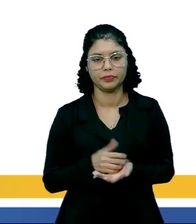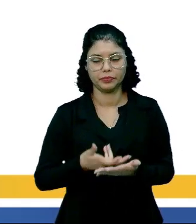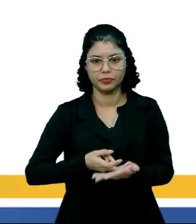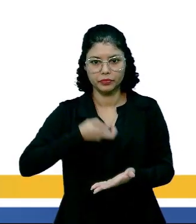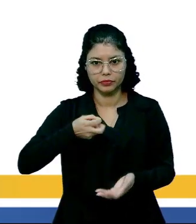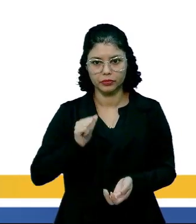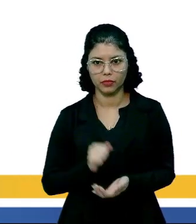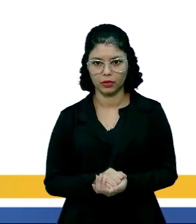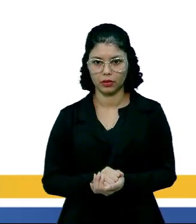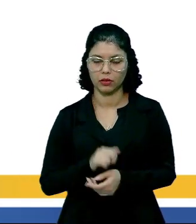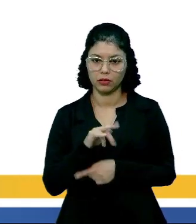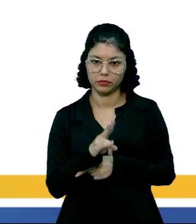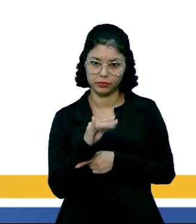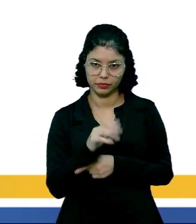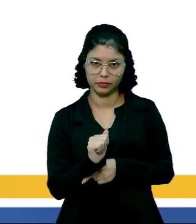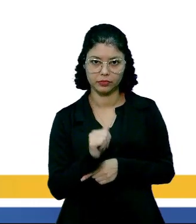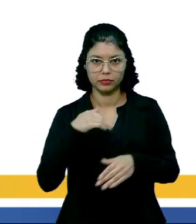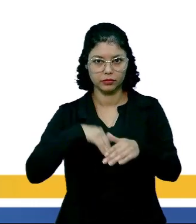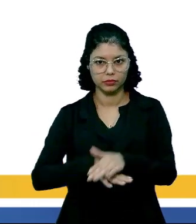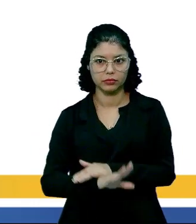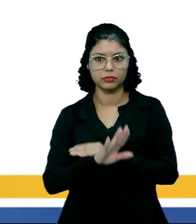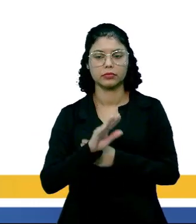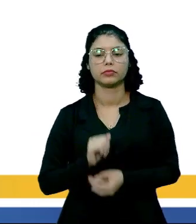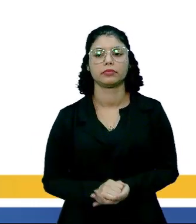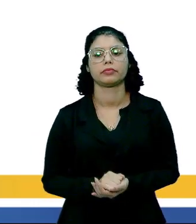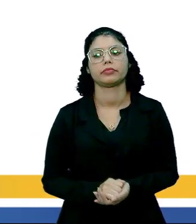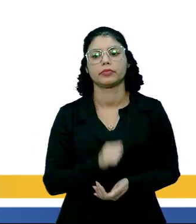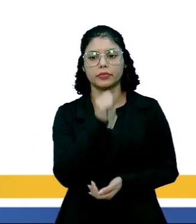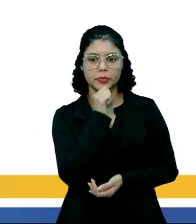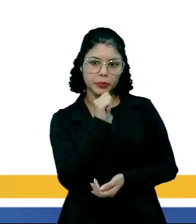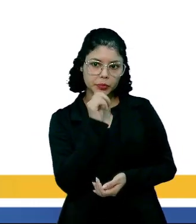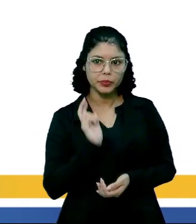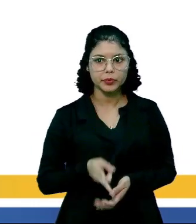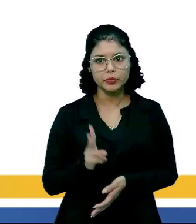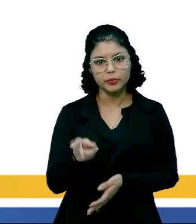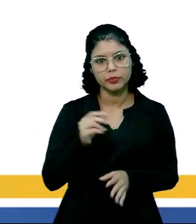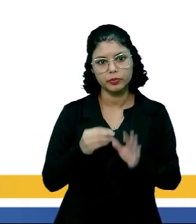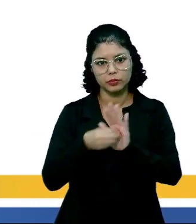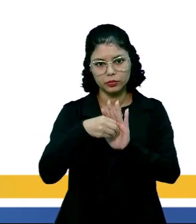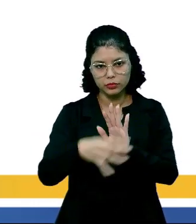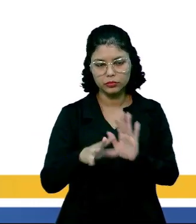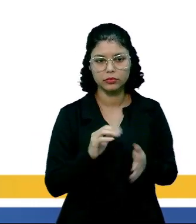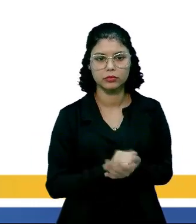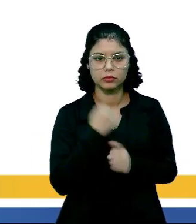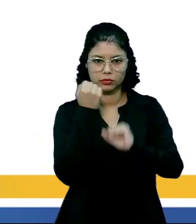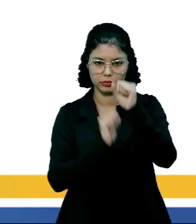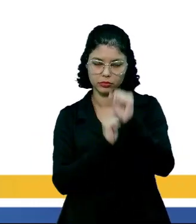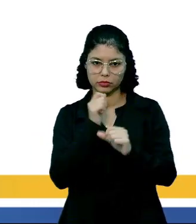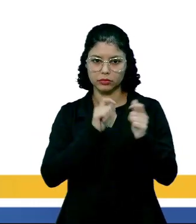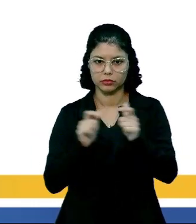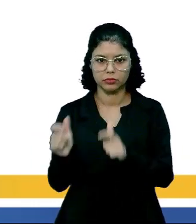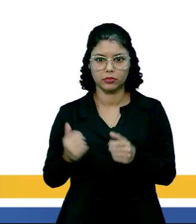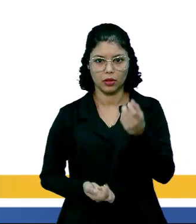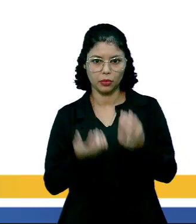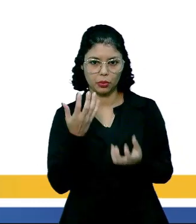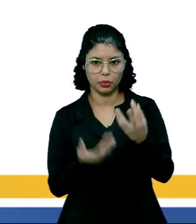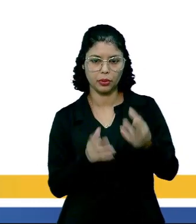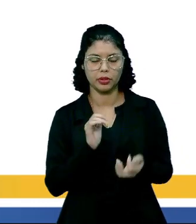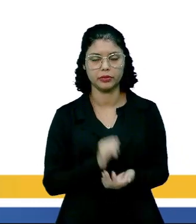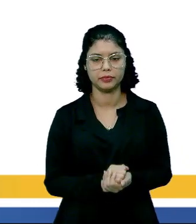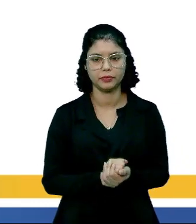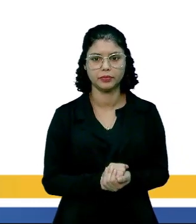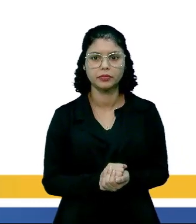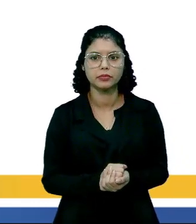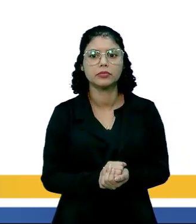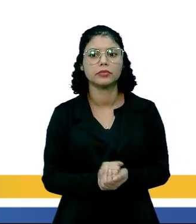solo fragmentado e armazenado em seguida é transportado para usina onde é queimado em